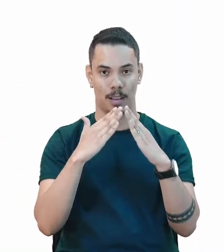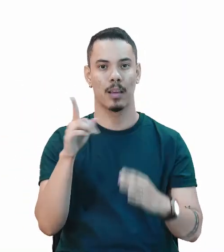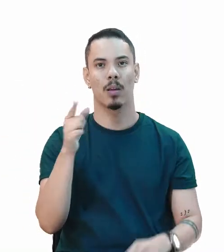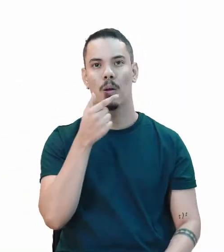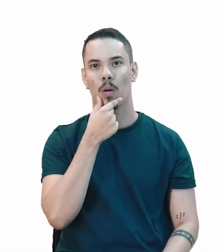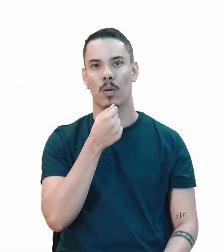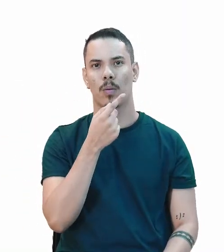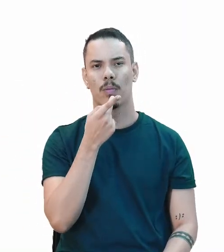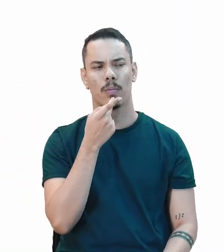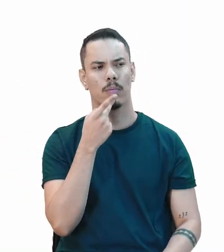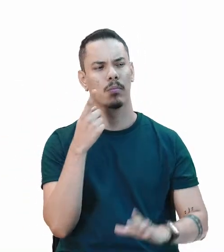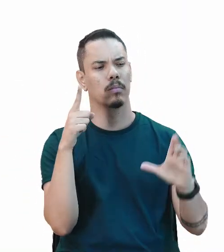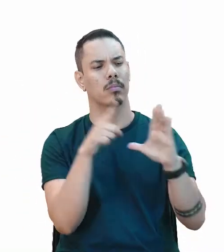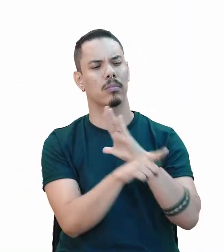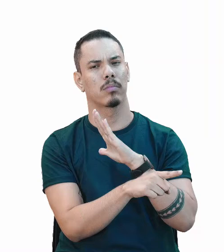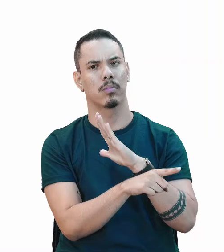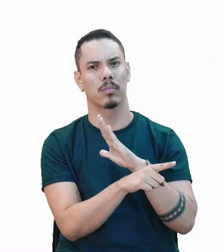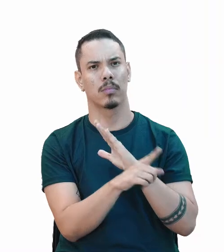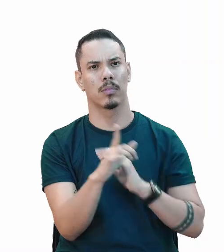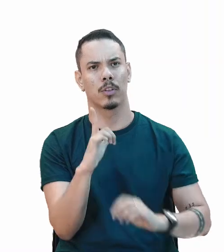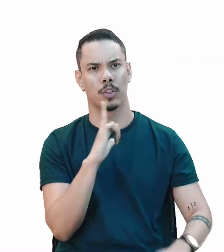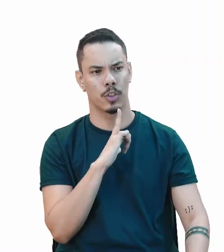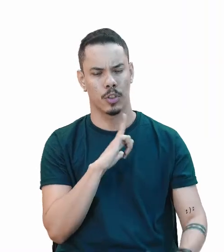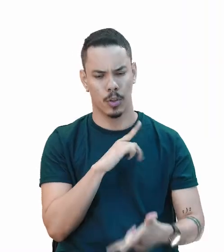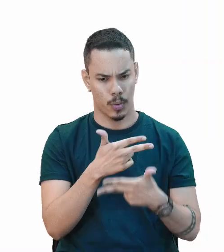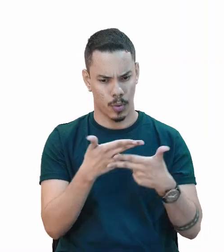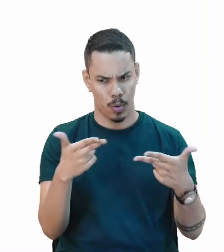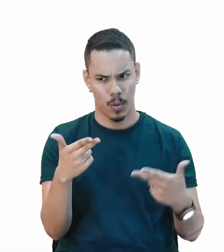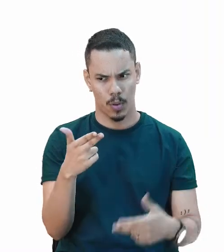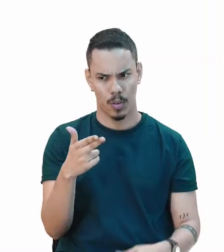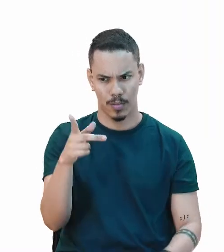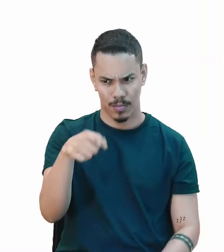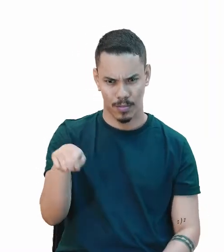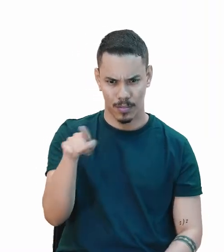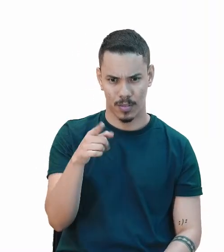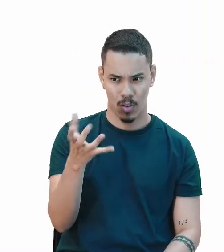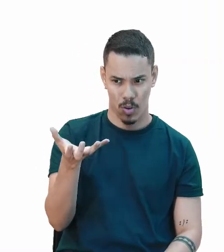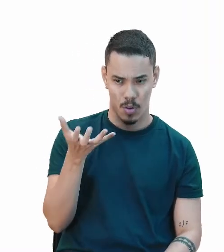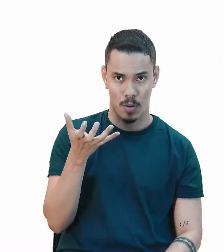Magno perguntou-lhe se havia algo que ele,